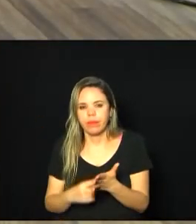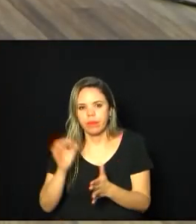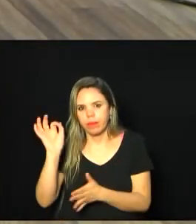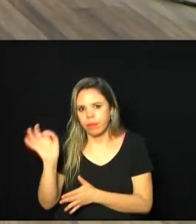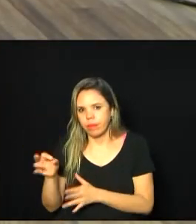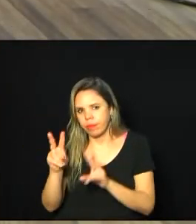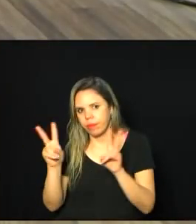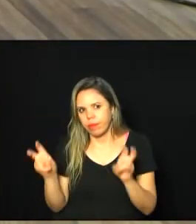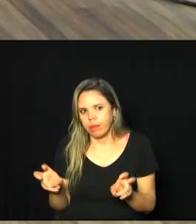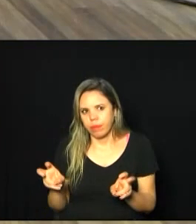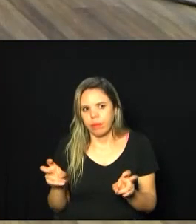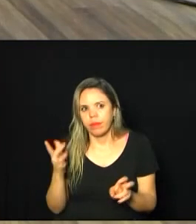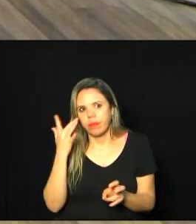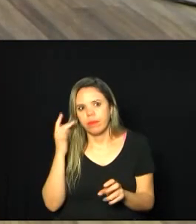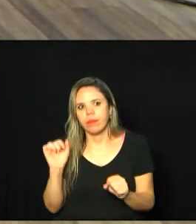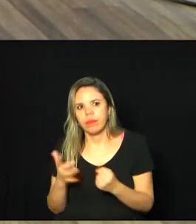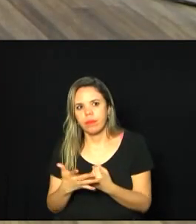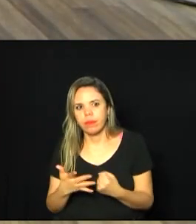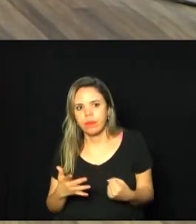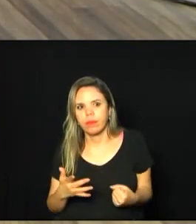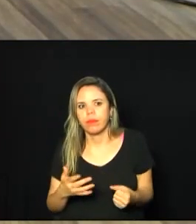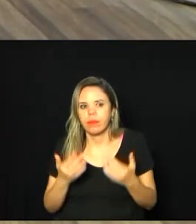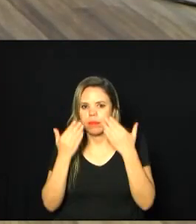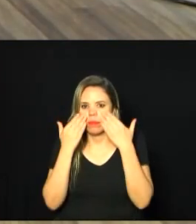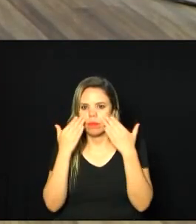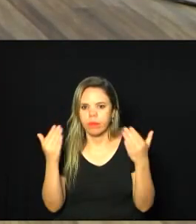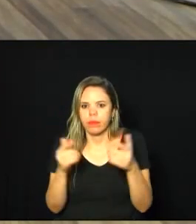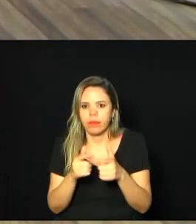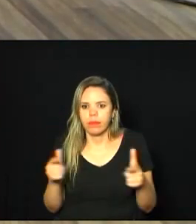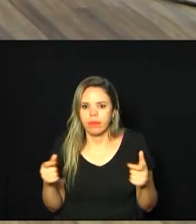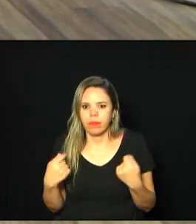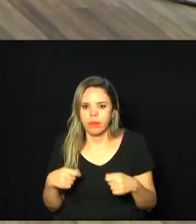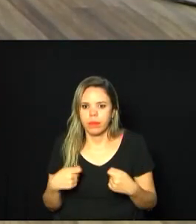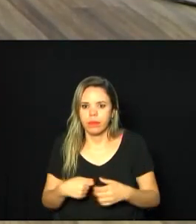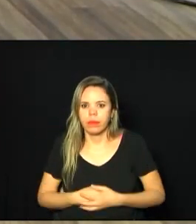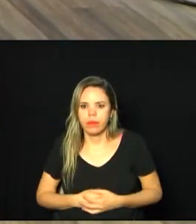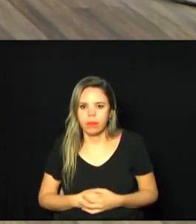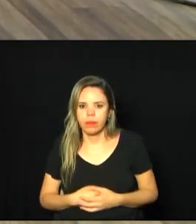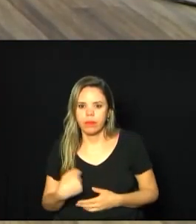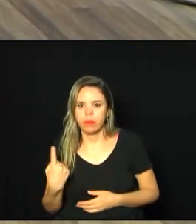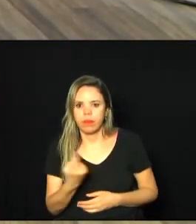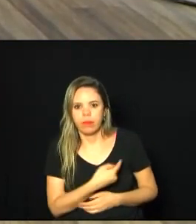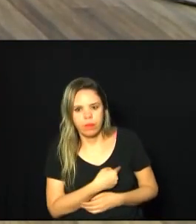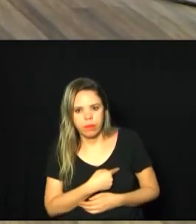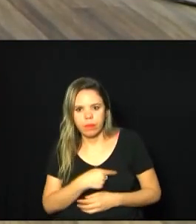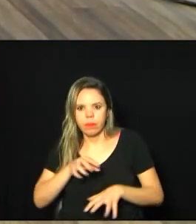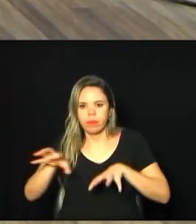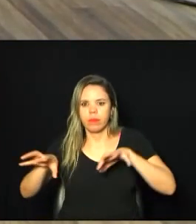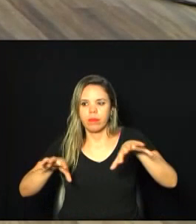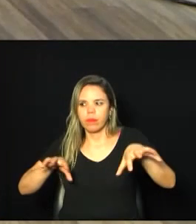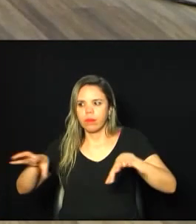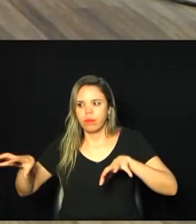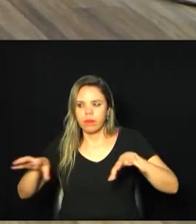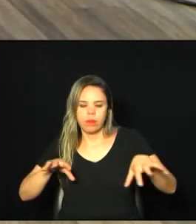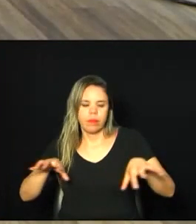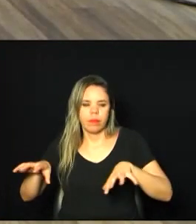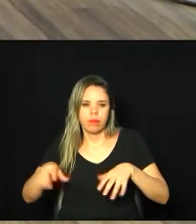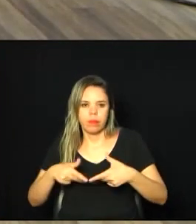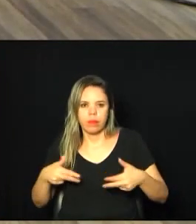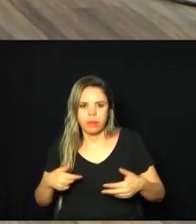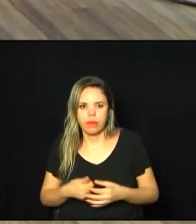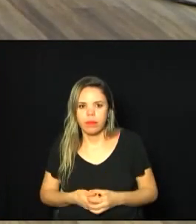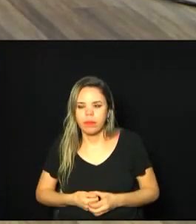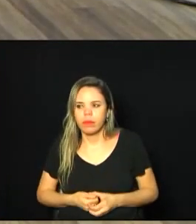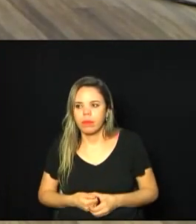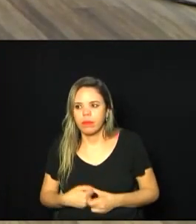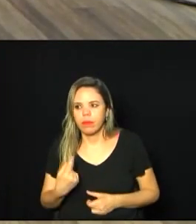exatamente sobre isso, né? Acho que a pandemia, ela escancarou essa necessidade de nós descentralizarmos as atividades, né?